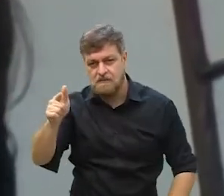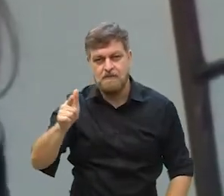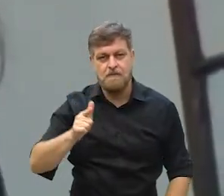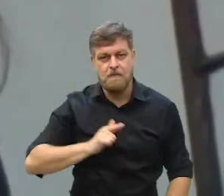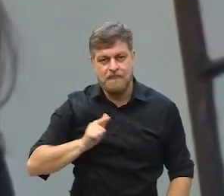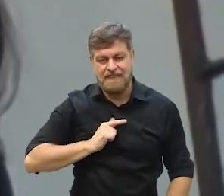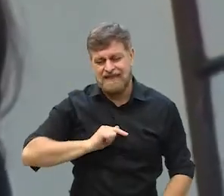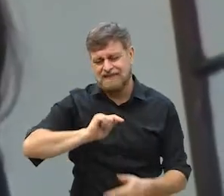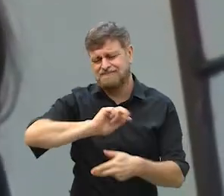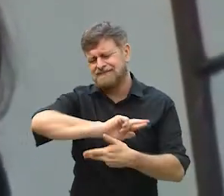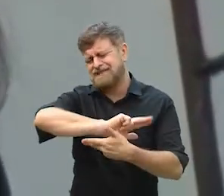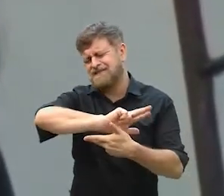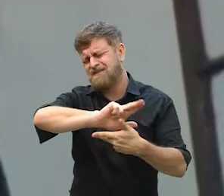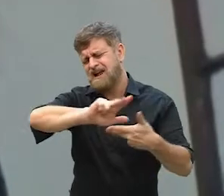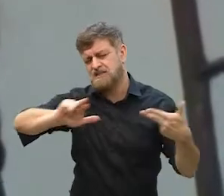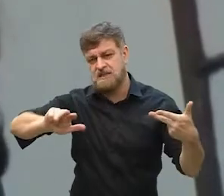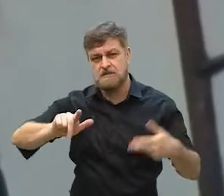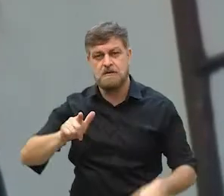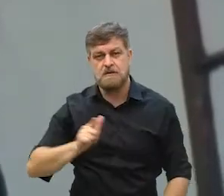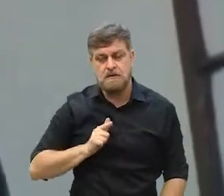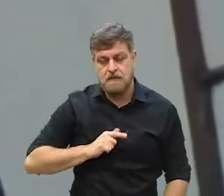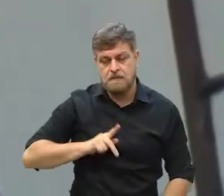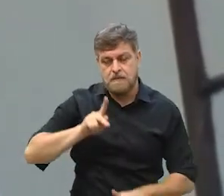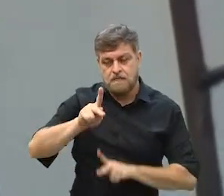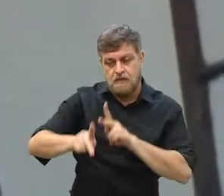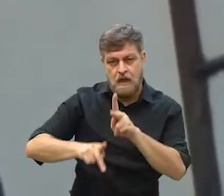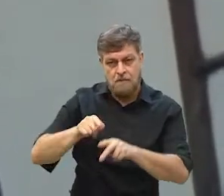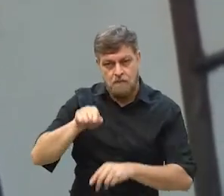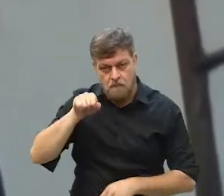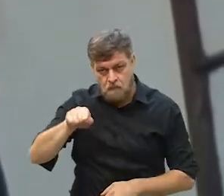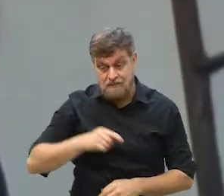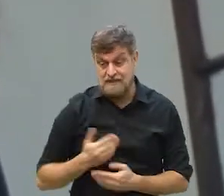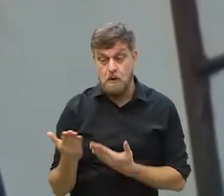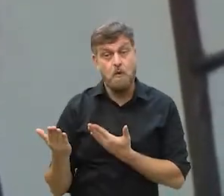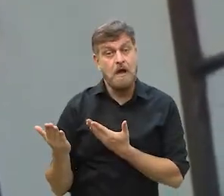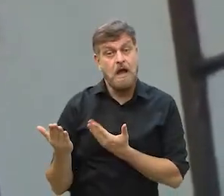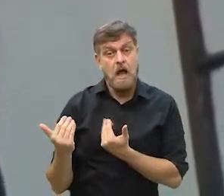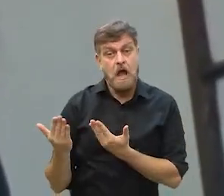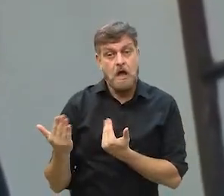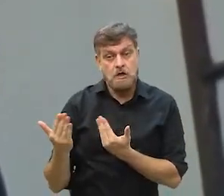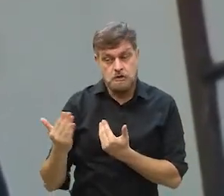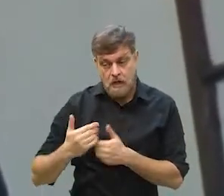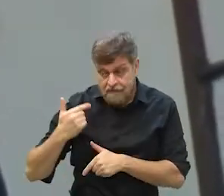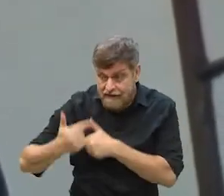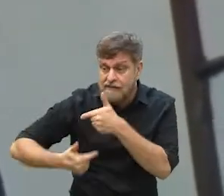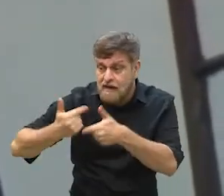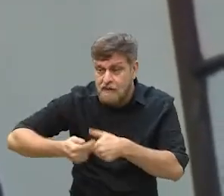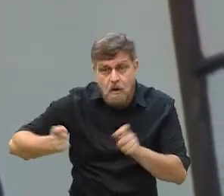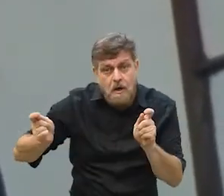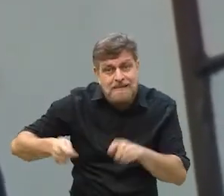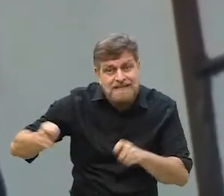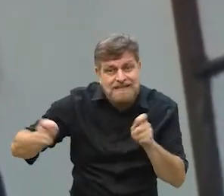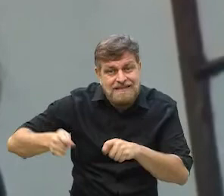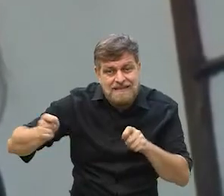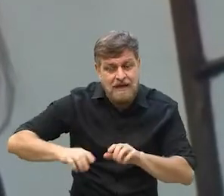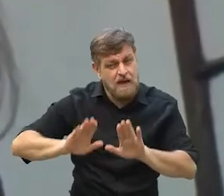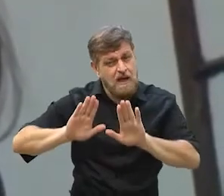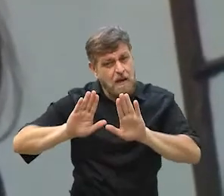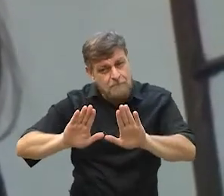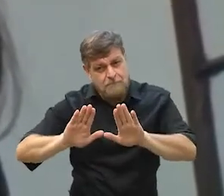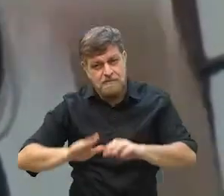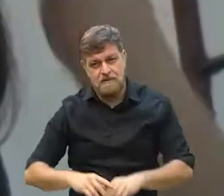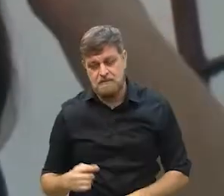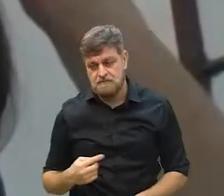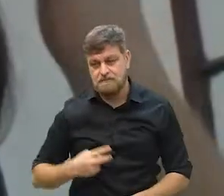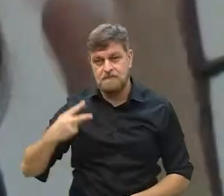muita diversidade, uma população relativamente jovem, produtiva, mas que, como o